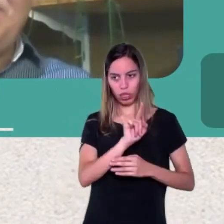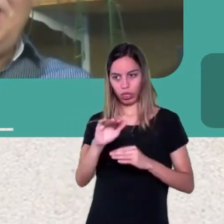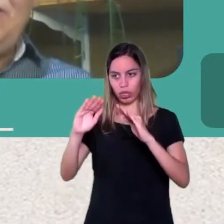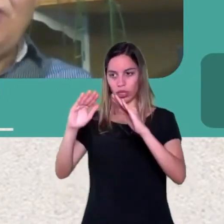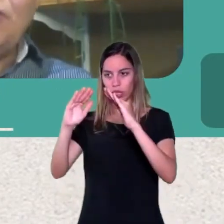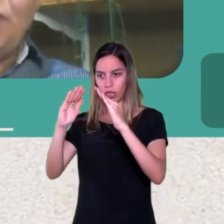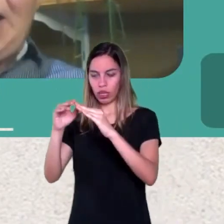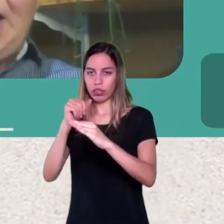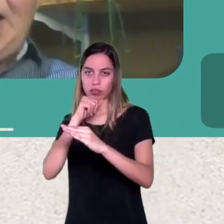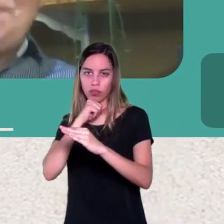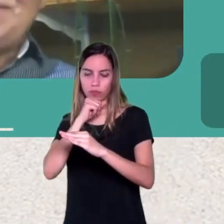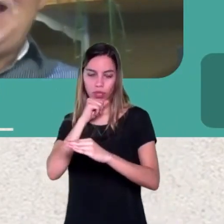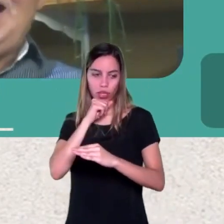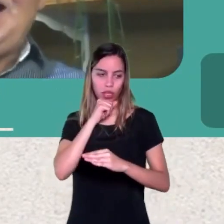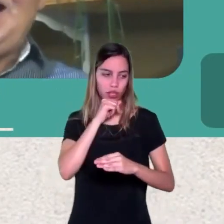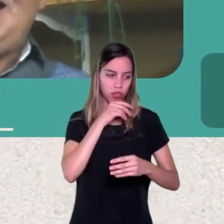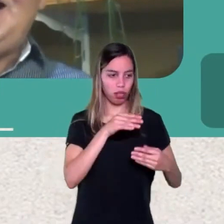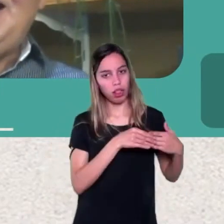comida, de ajudar